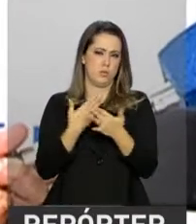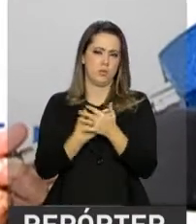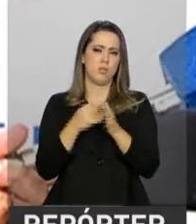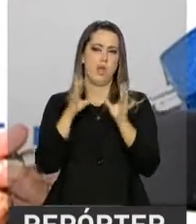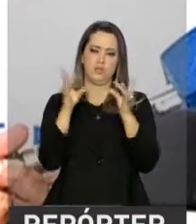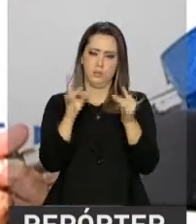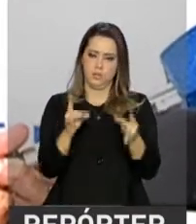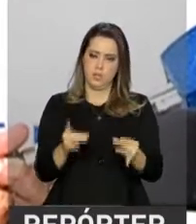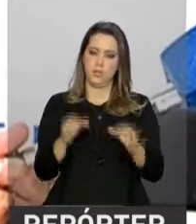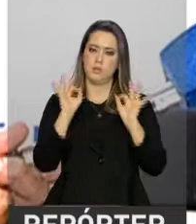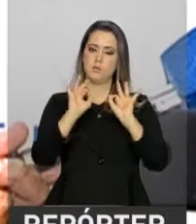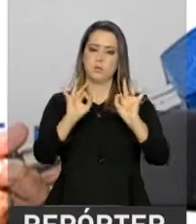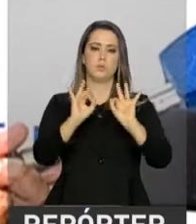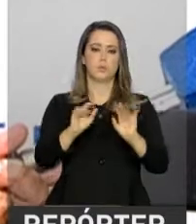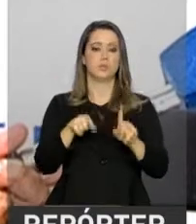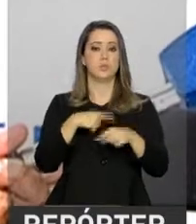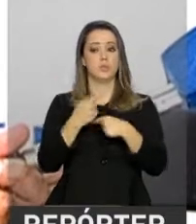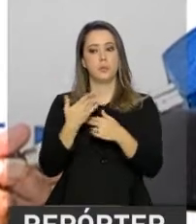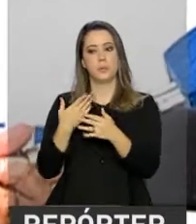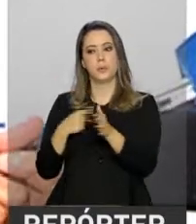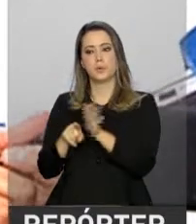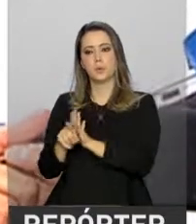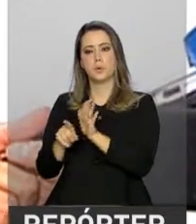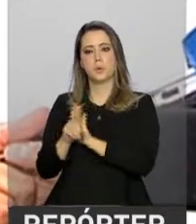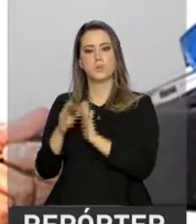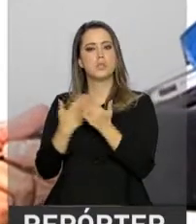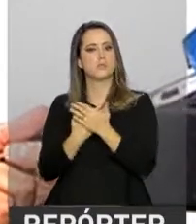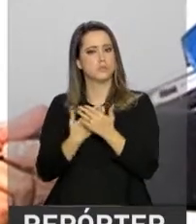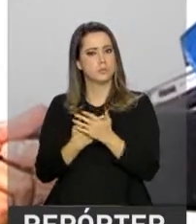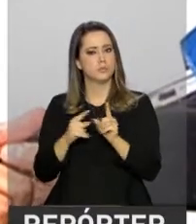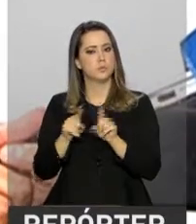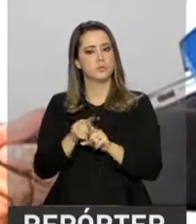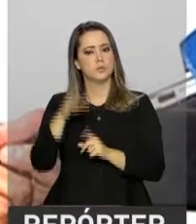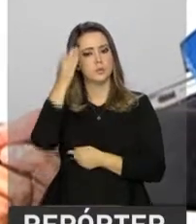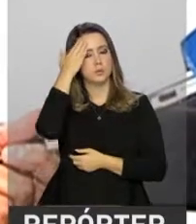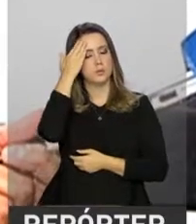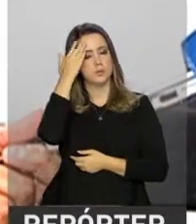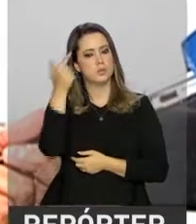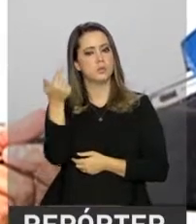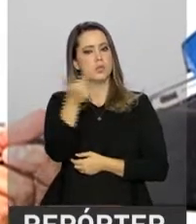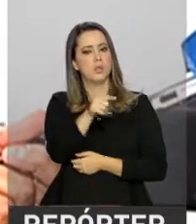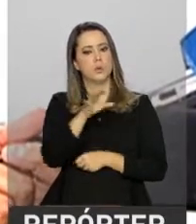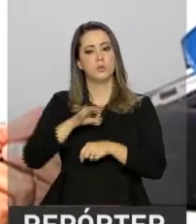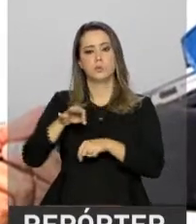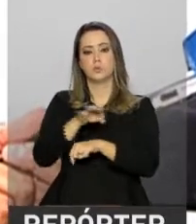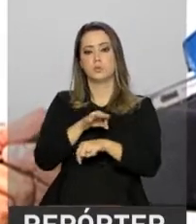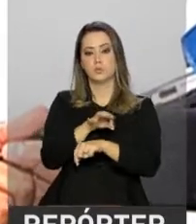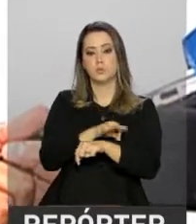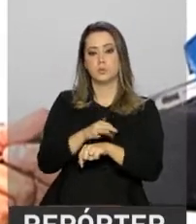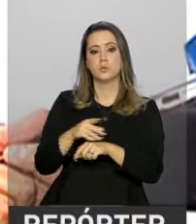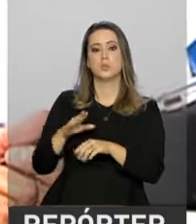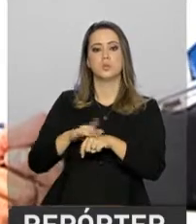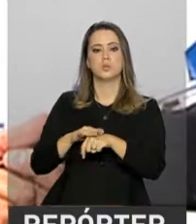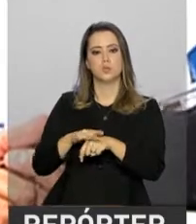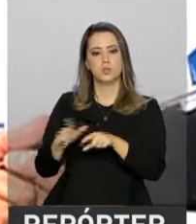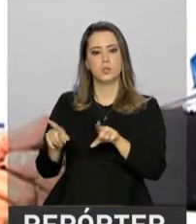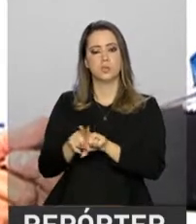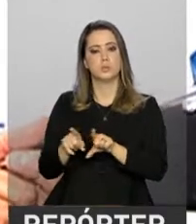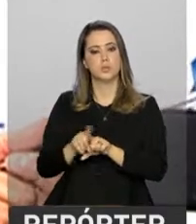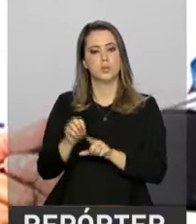também saber, fazer uma análise, uma busca nas áreas para saber se tem outros mosquitos ainda infectados